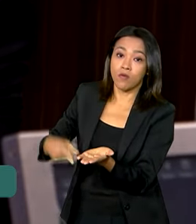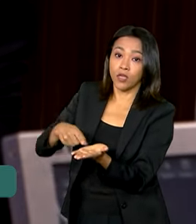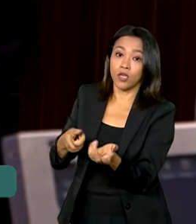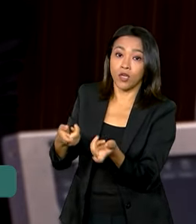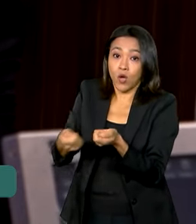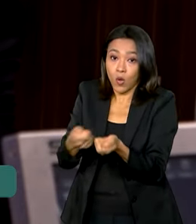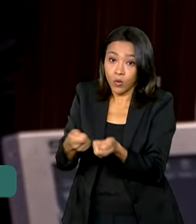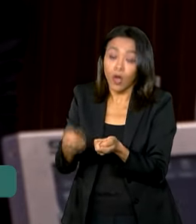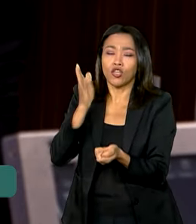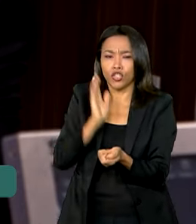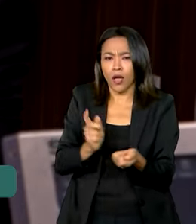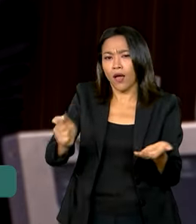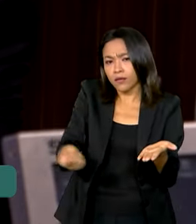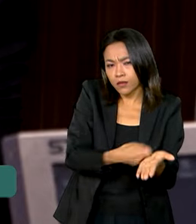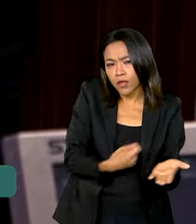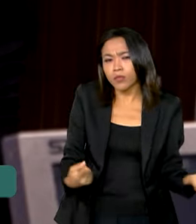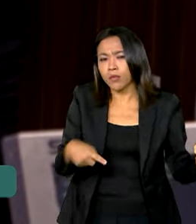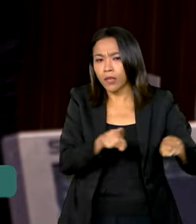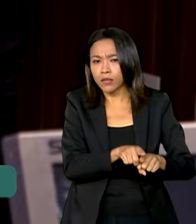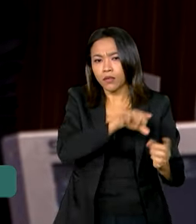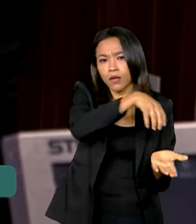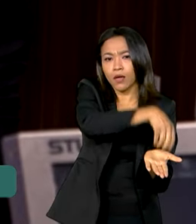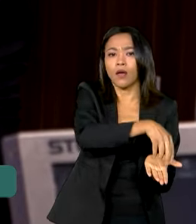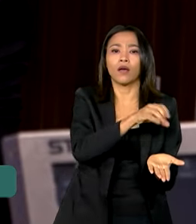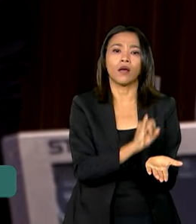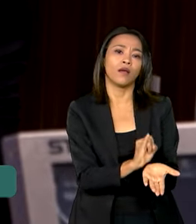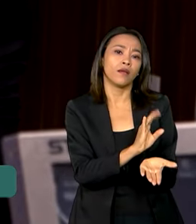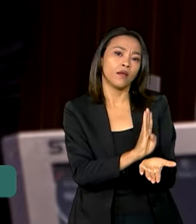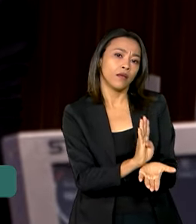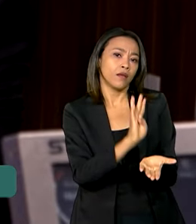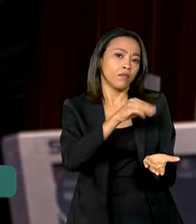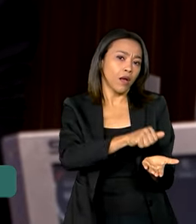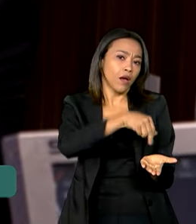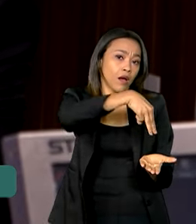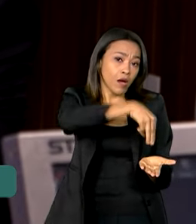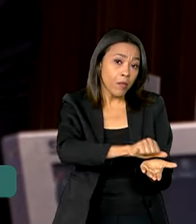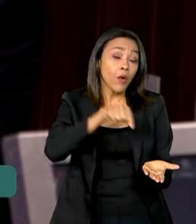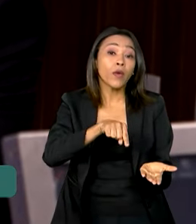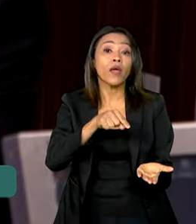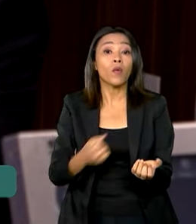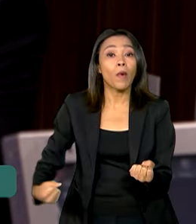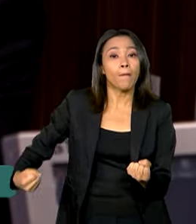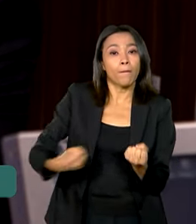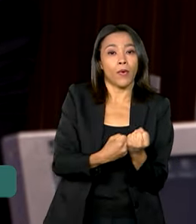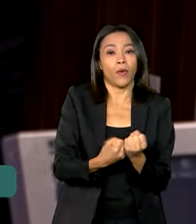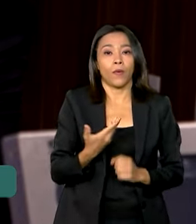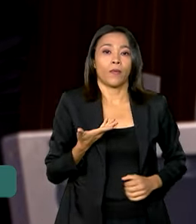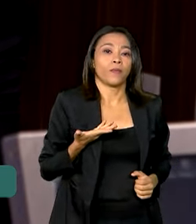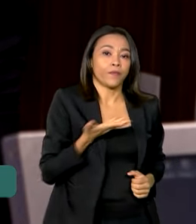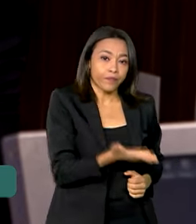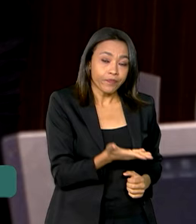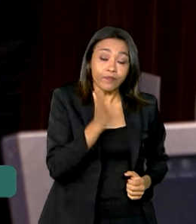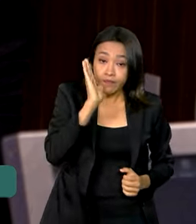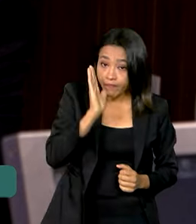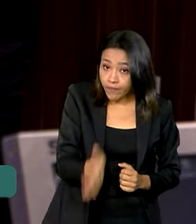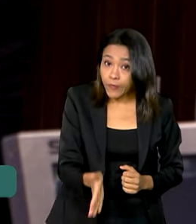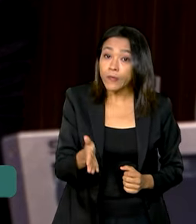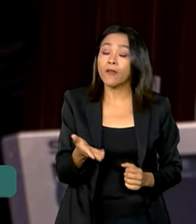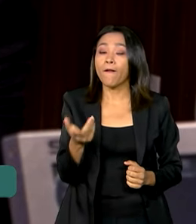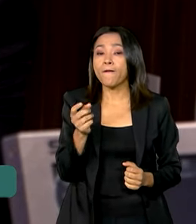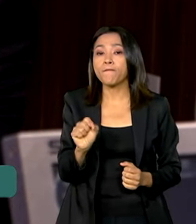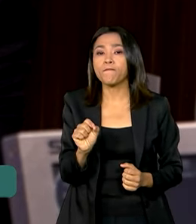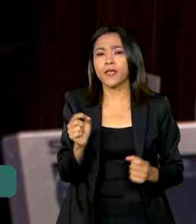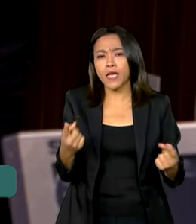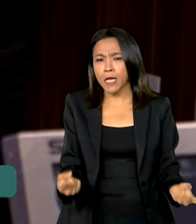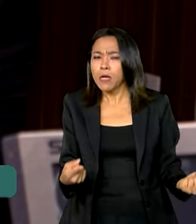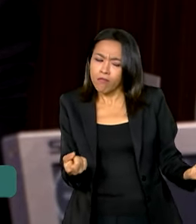gente assinou com o Ibama eh um apoio de é um acordo de apoio ao IBAMA né foi construído em parceria com